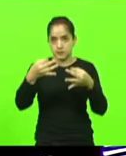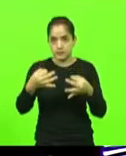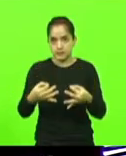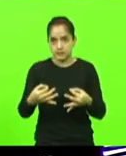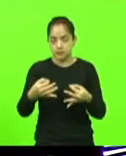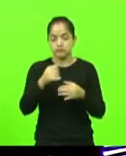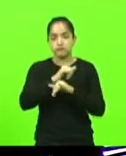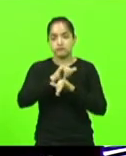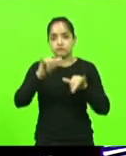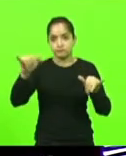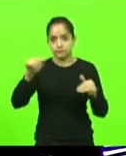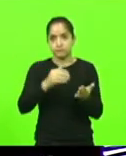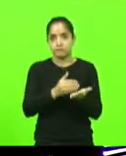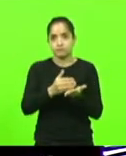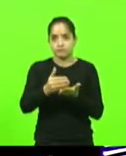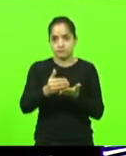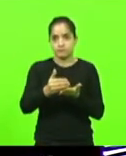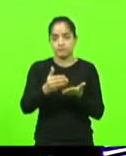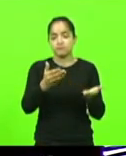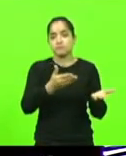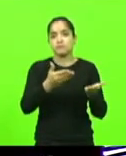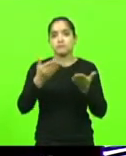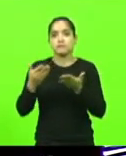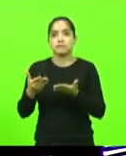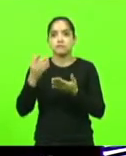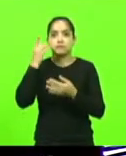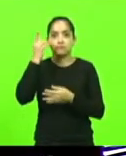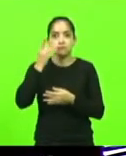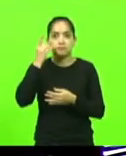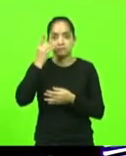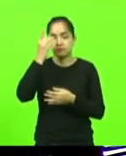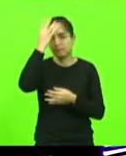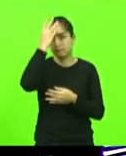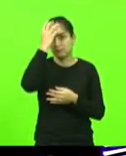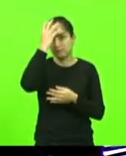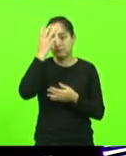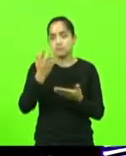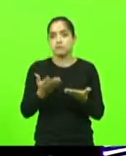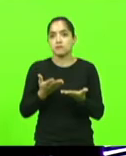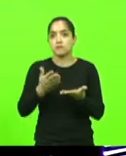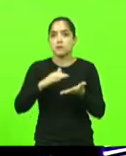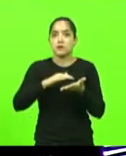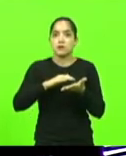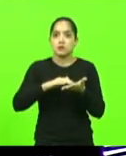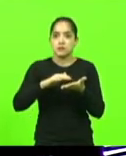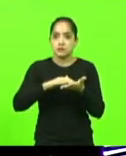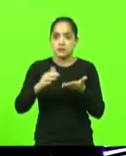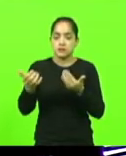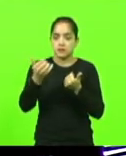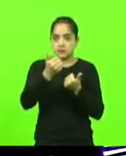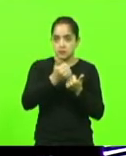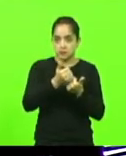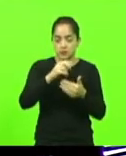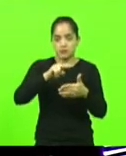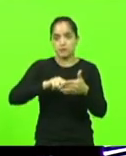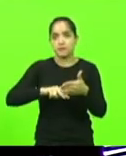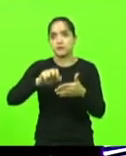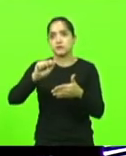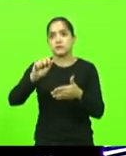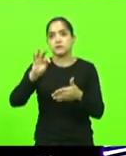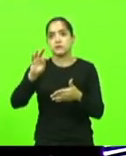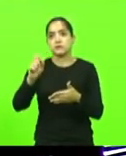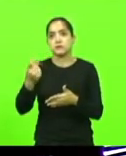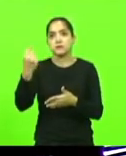o senhor presidente declarou abertos os trabalhos e convidou o senhor deputado Ismael dos Santos para, como secretário ad hoc, proceder à leitura da ata da